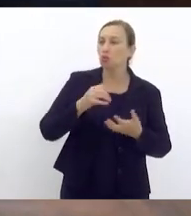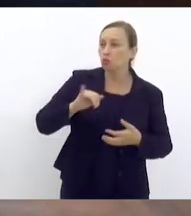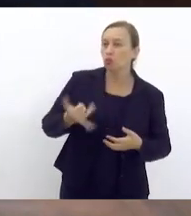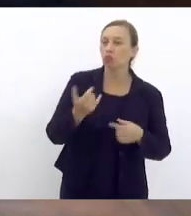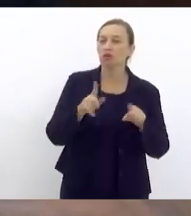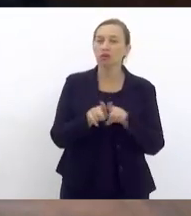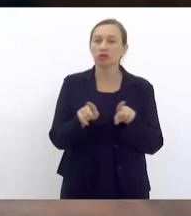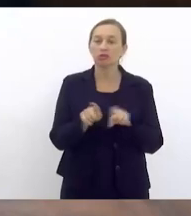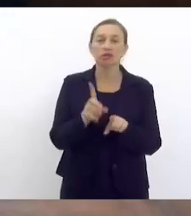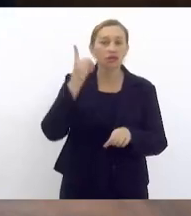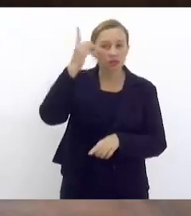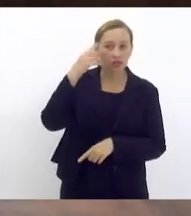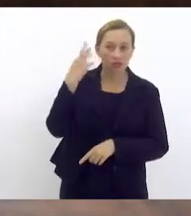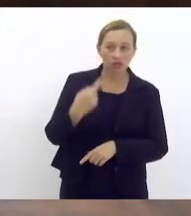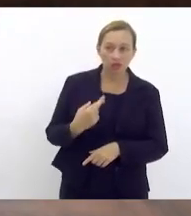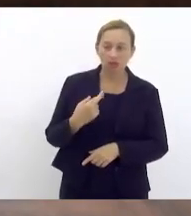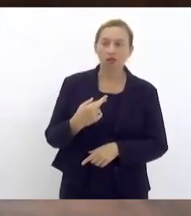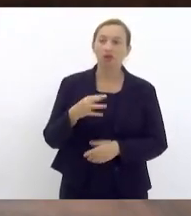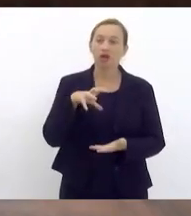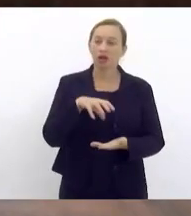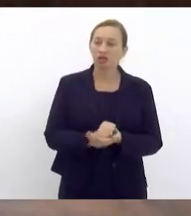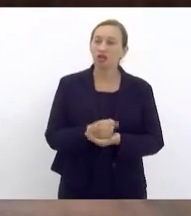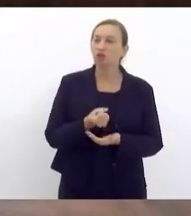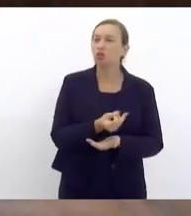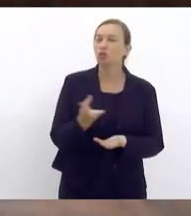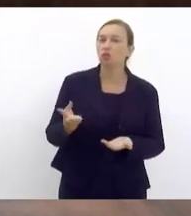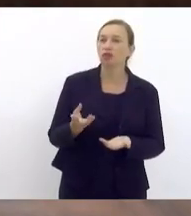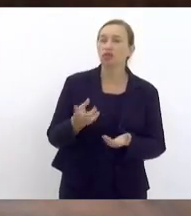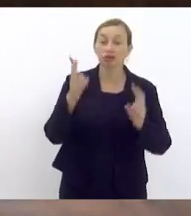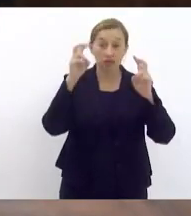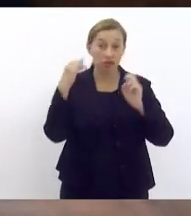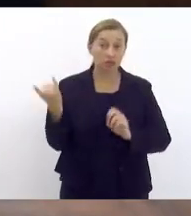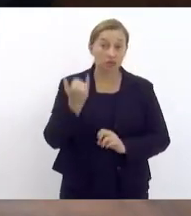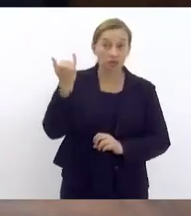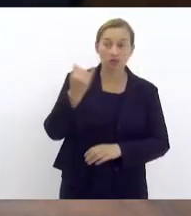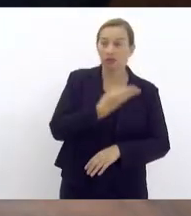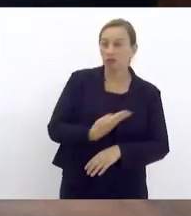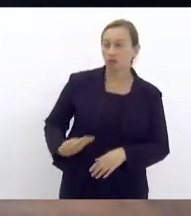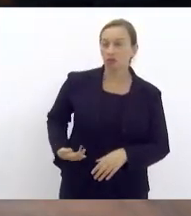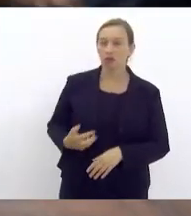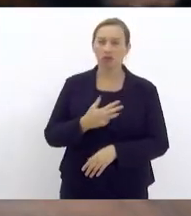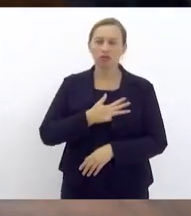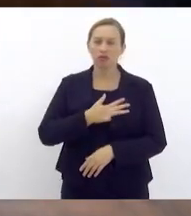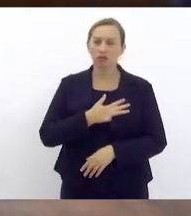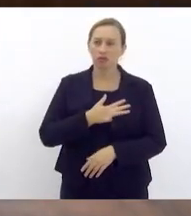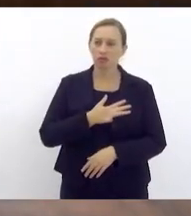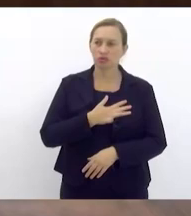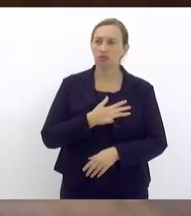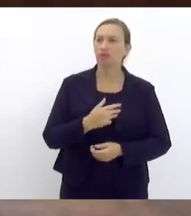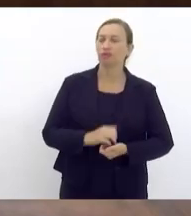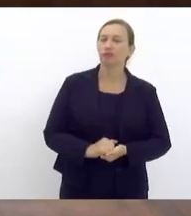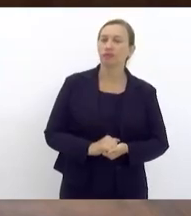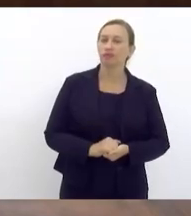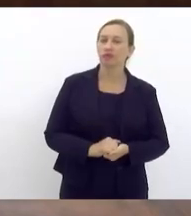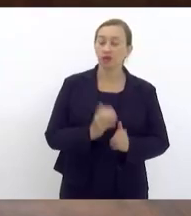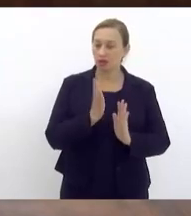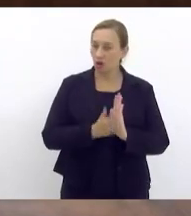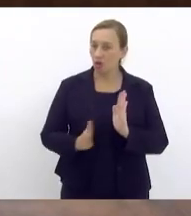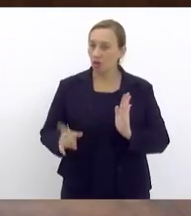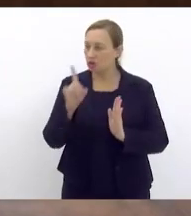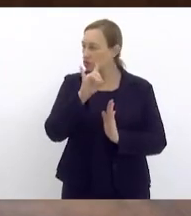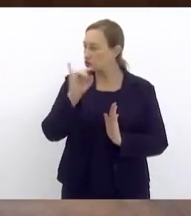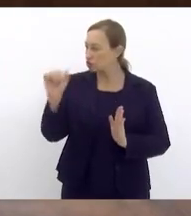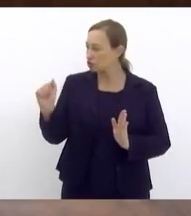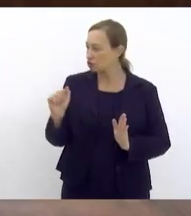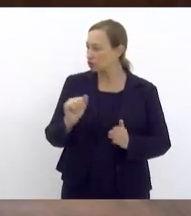também Deputado da Renata é para registrar o quanto esse tema é de grande relevância pro governo Lula é aliás está na ordem do dia não só